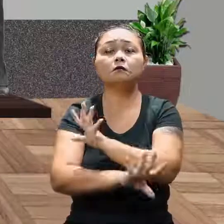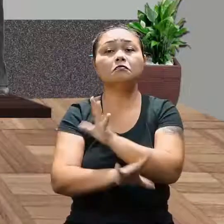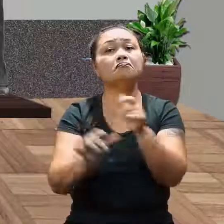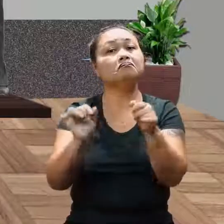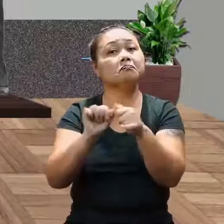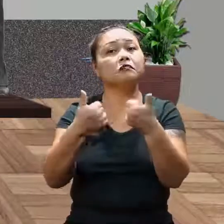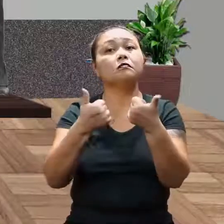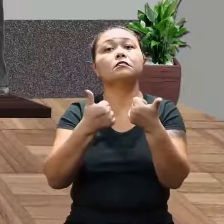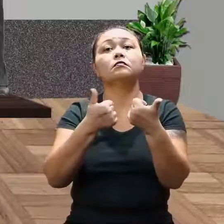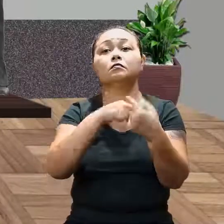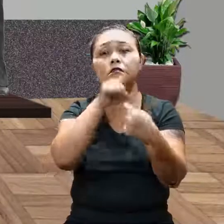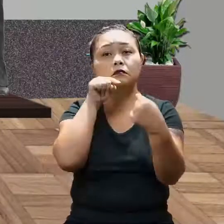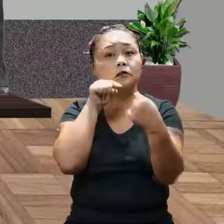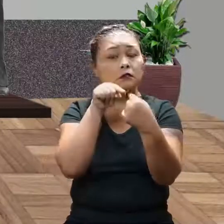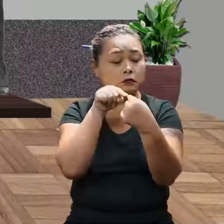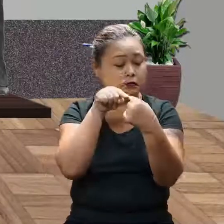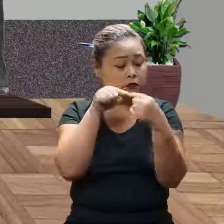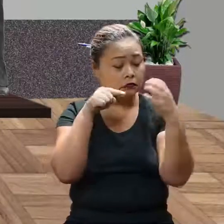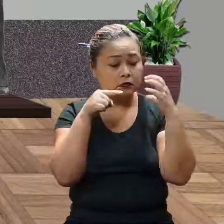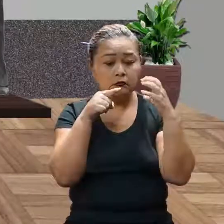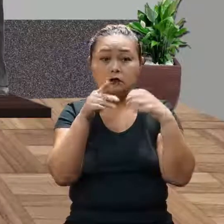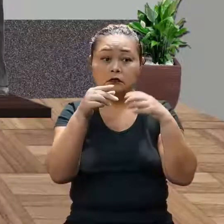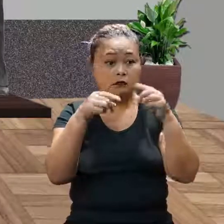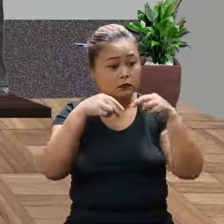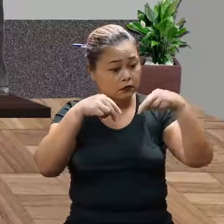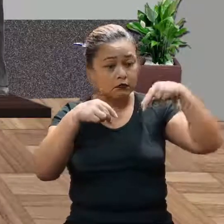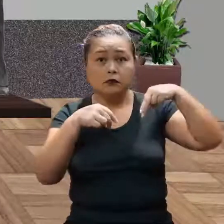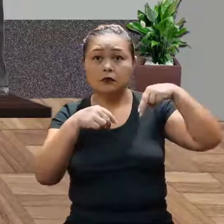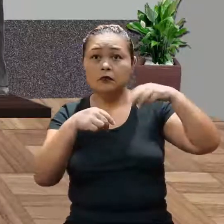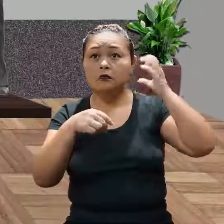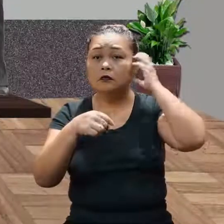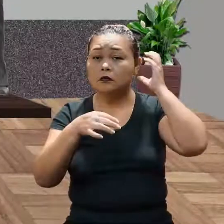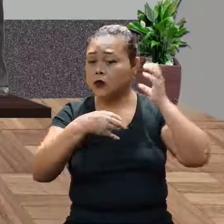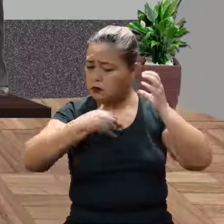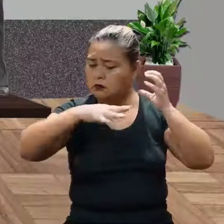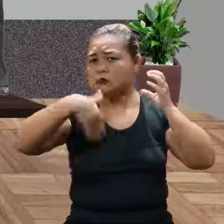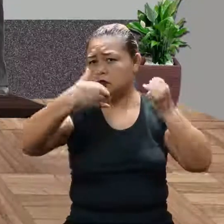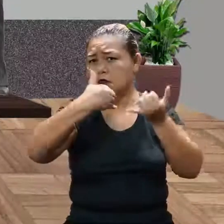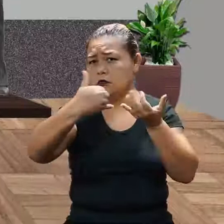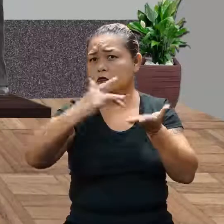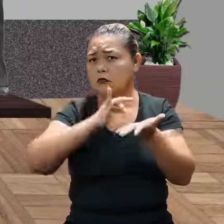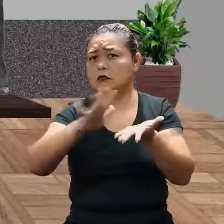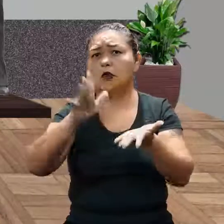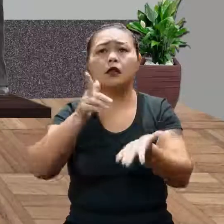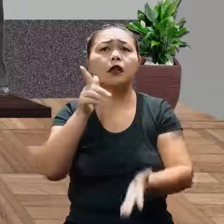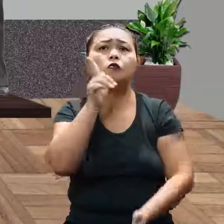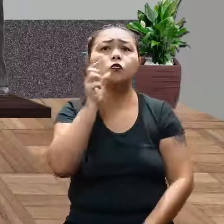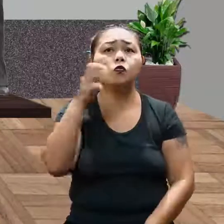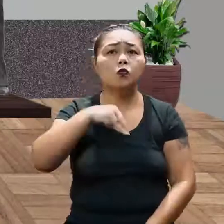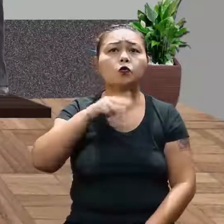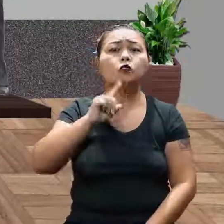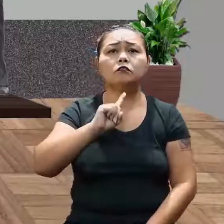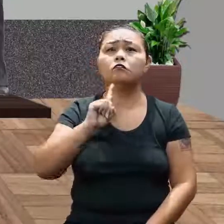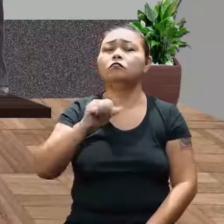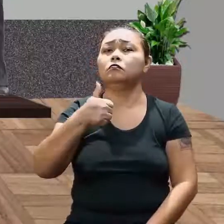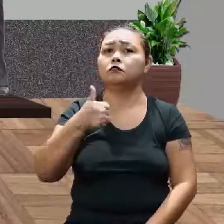de Rondon, ligando os dois extremos. É claro que a linha ela dá continuidade até Guajará-Mirim, mas